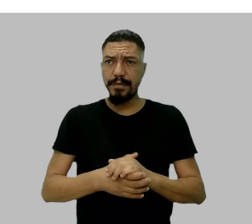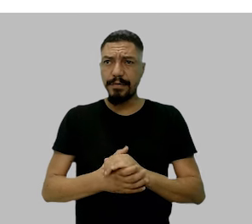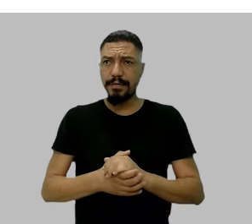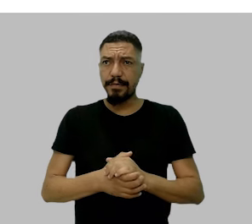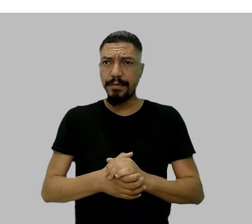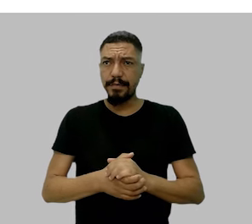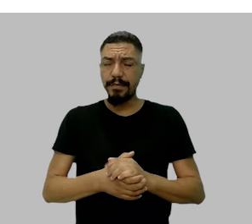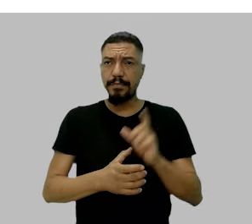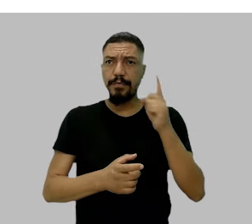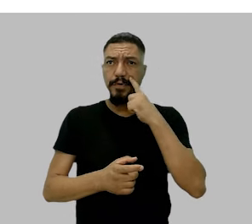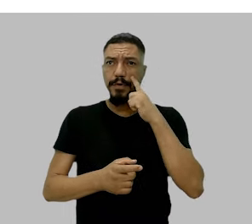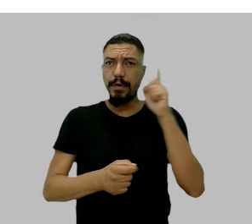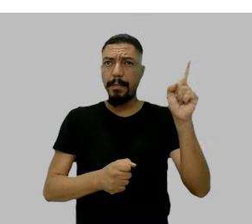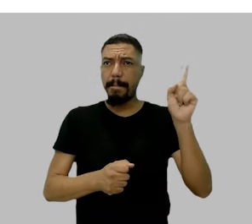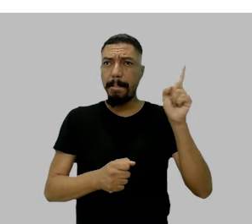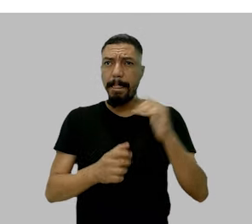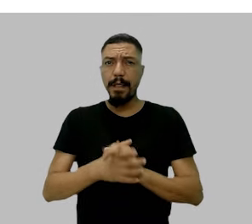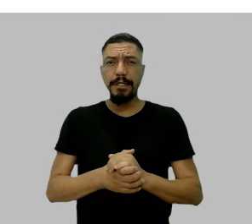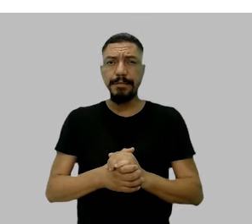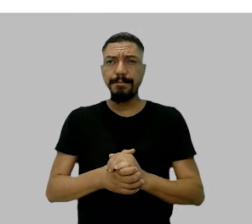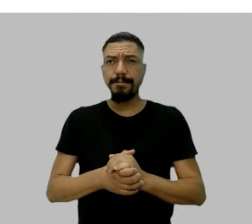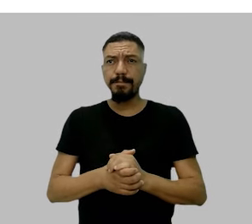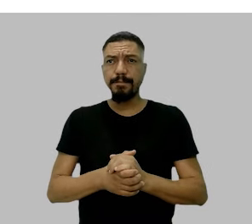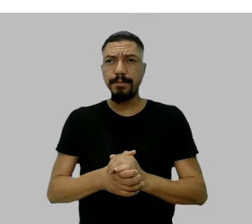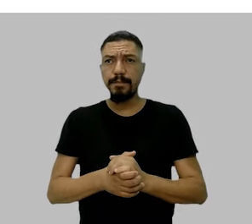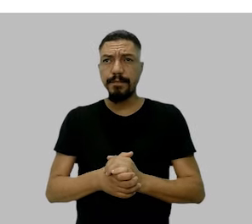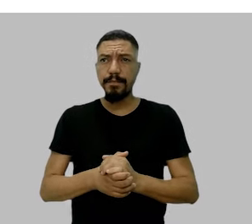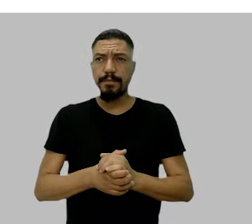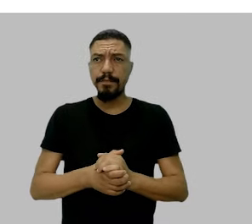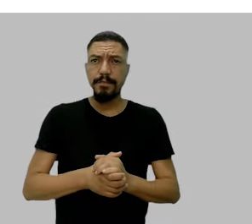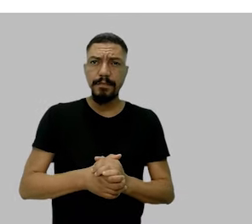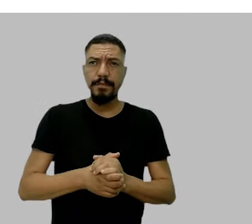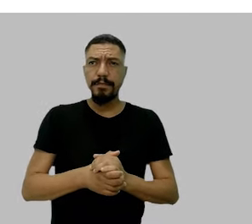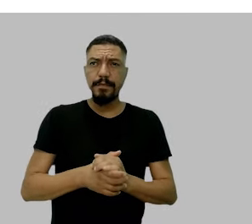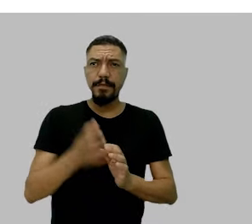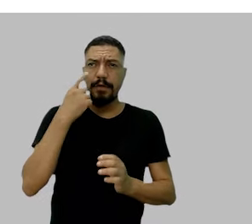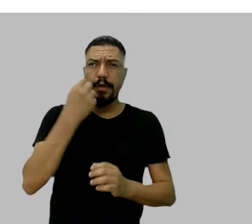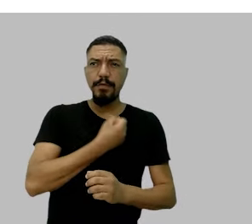Deixa eu ver. Será que não é ali do lado dos 37%?